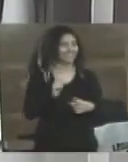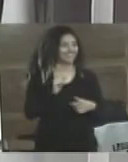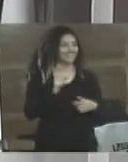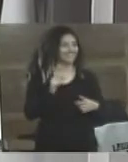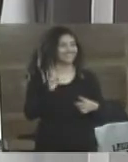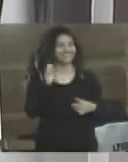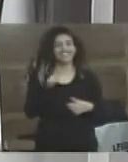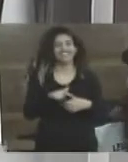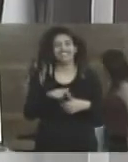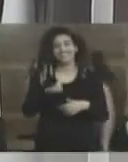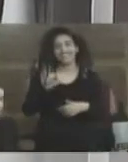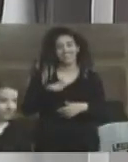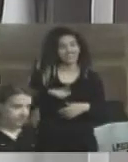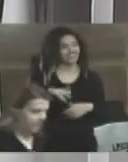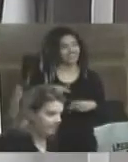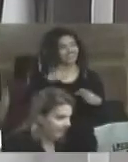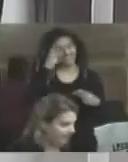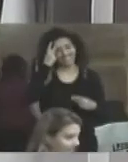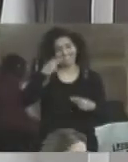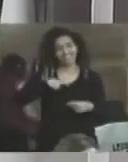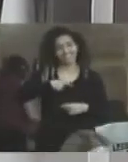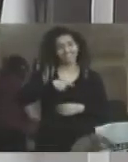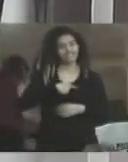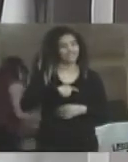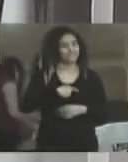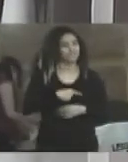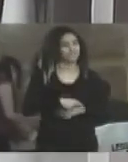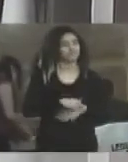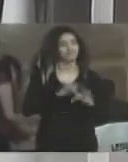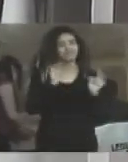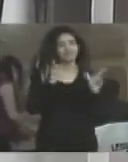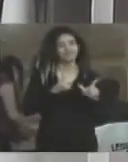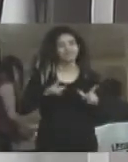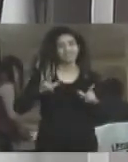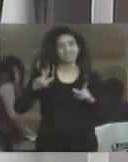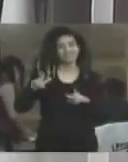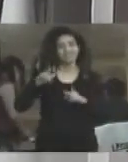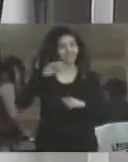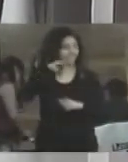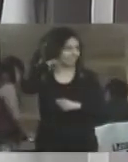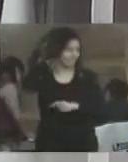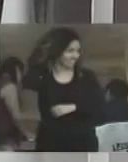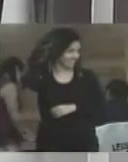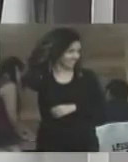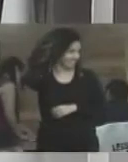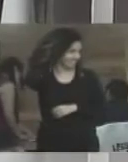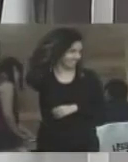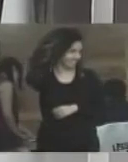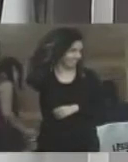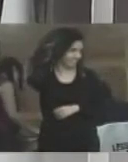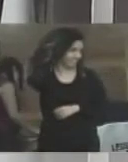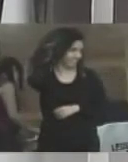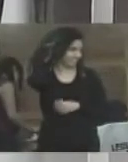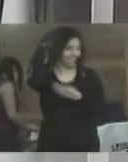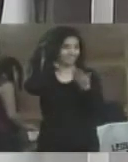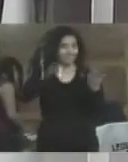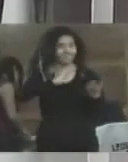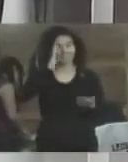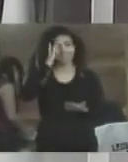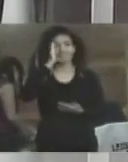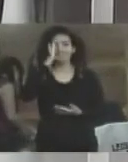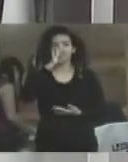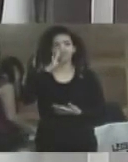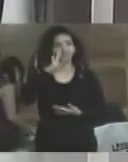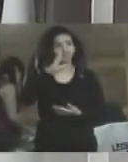pessoal? É o hormônio da felicidade, da conquista daquele sonho. Você que sonha,